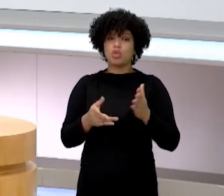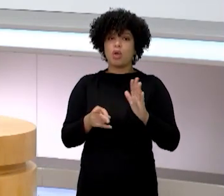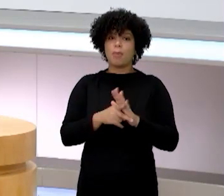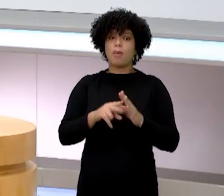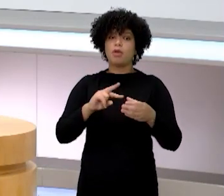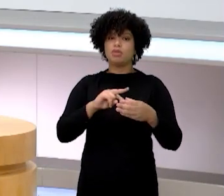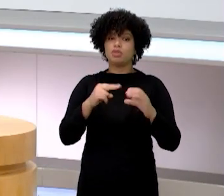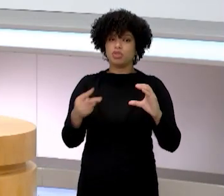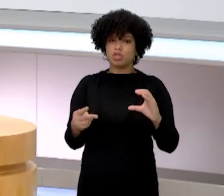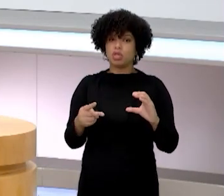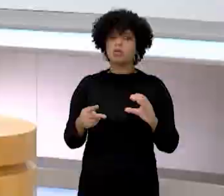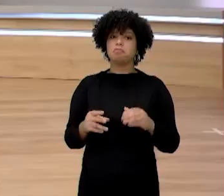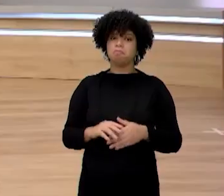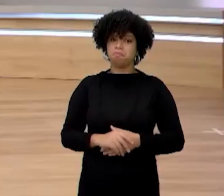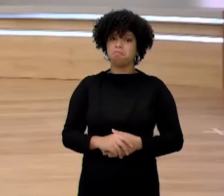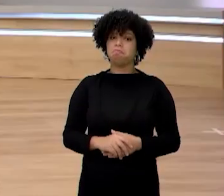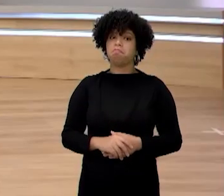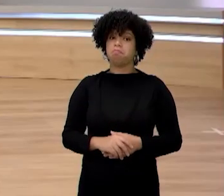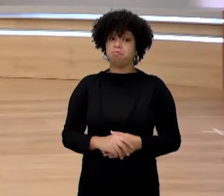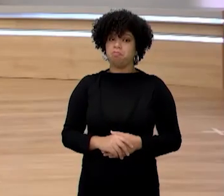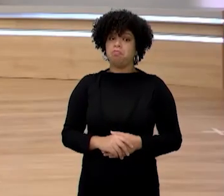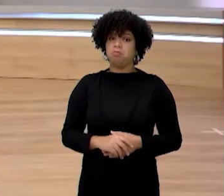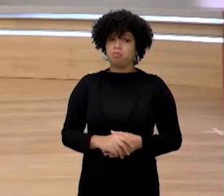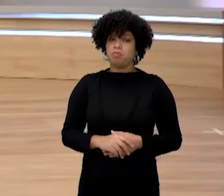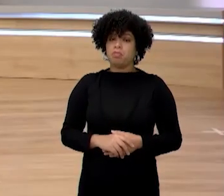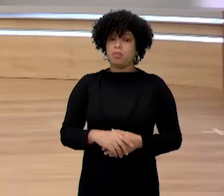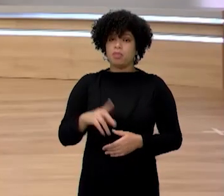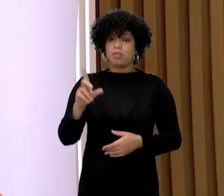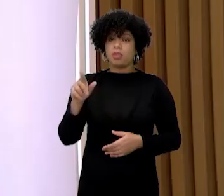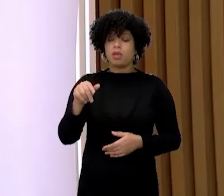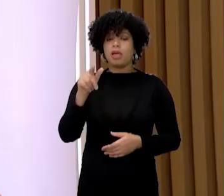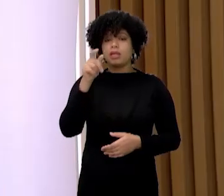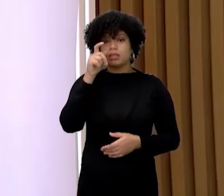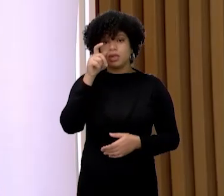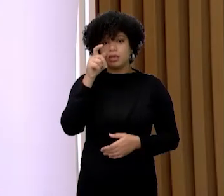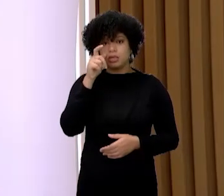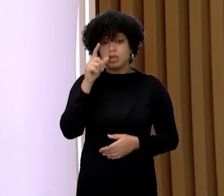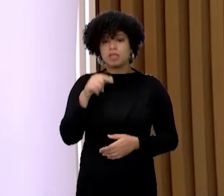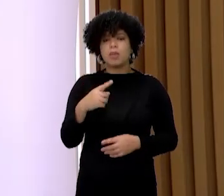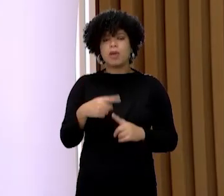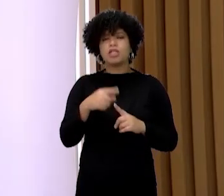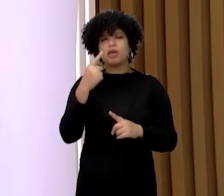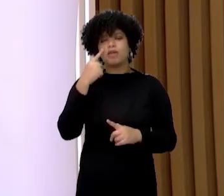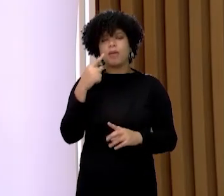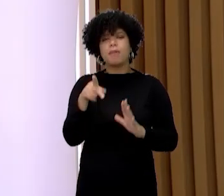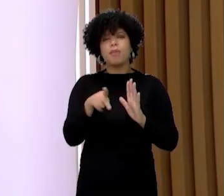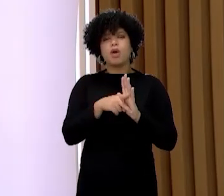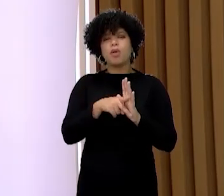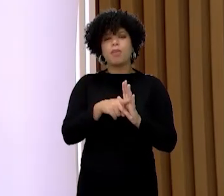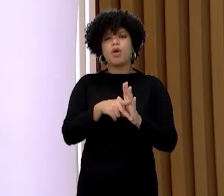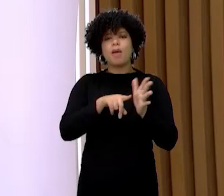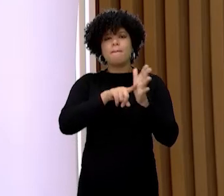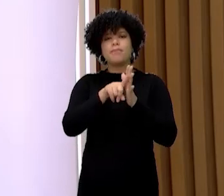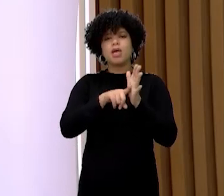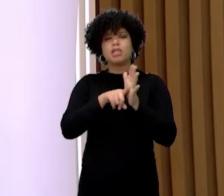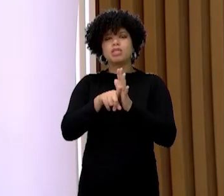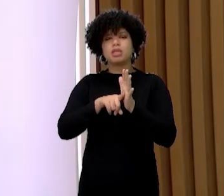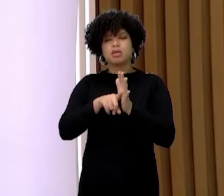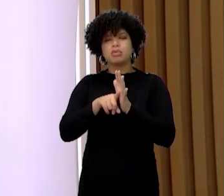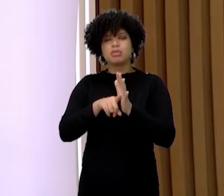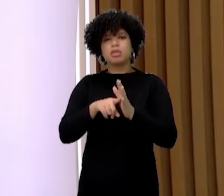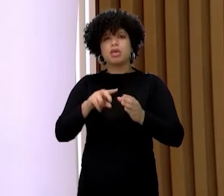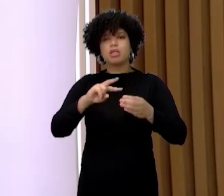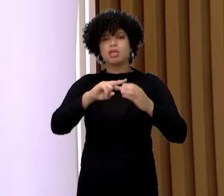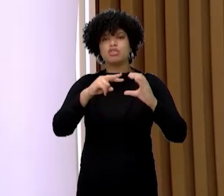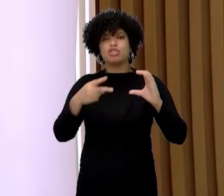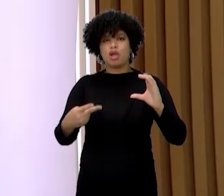gênica. Teve muito comentário com relação à terapia gênica que o cientista tem acesso também às